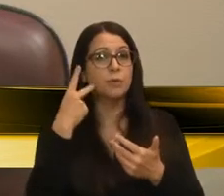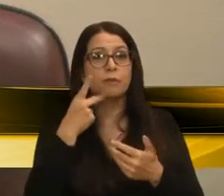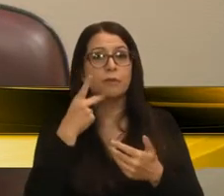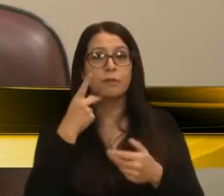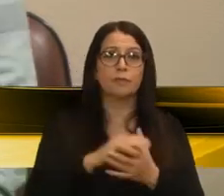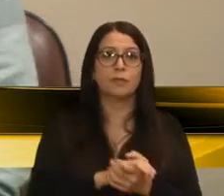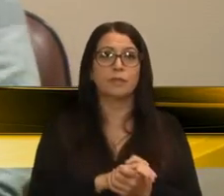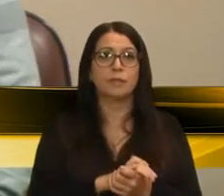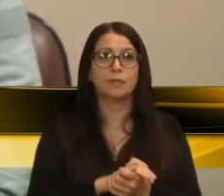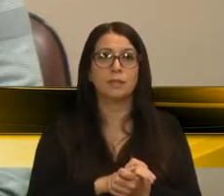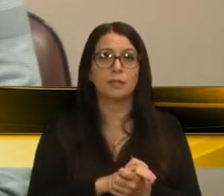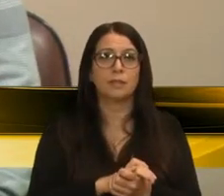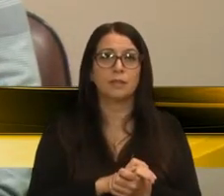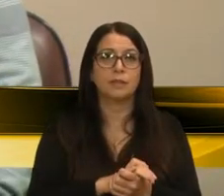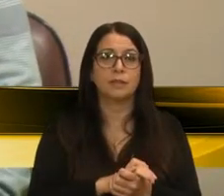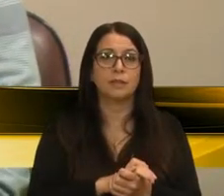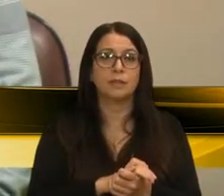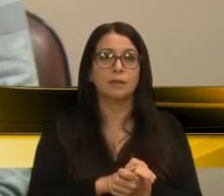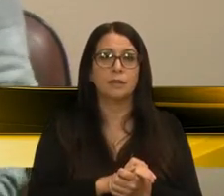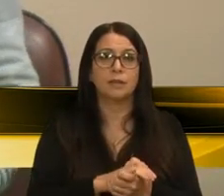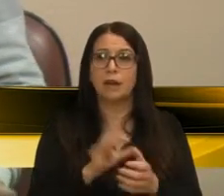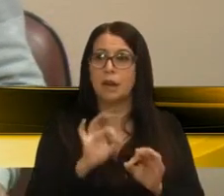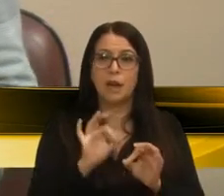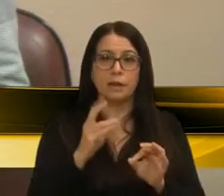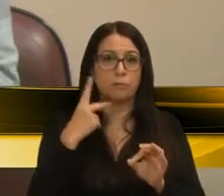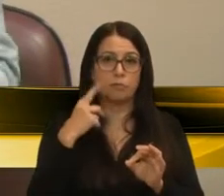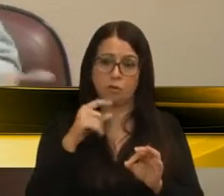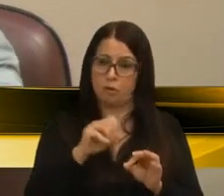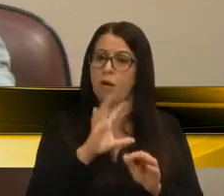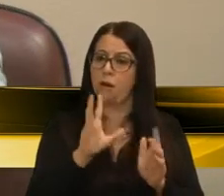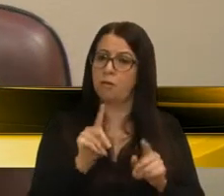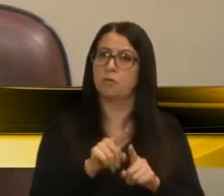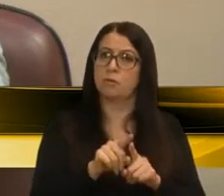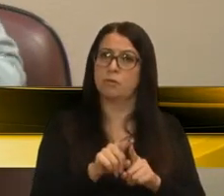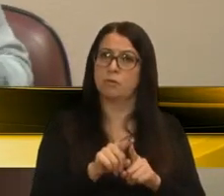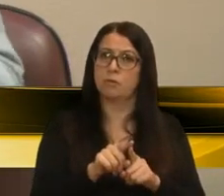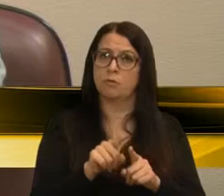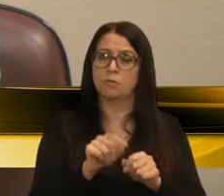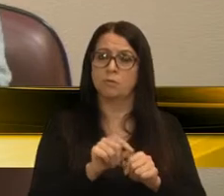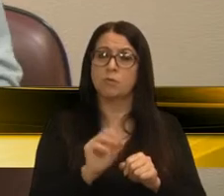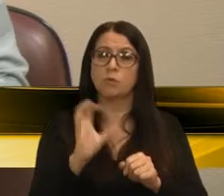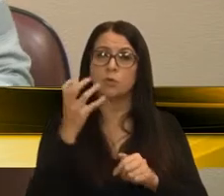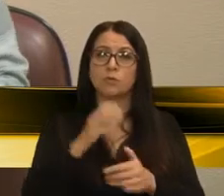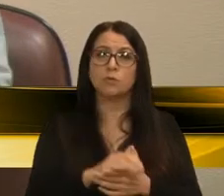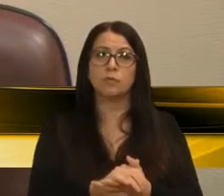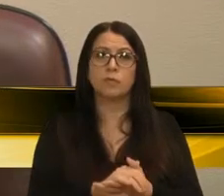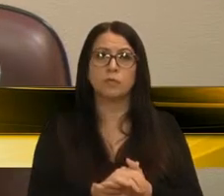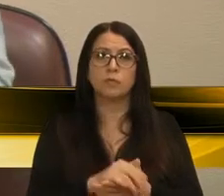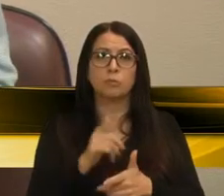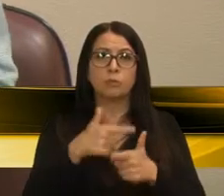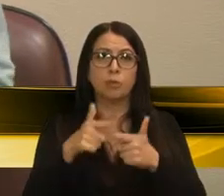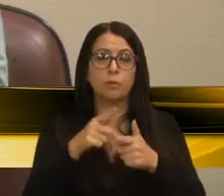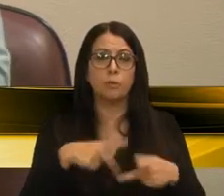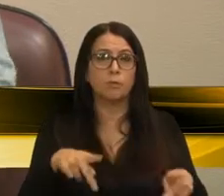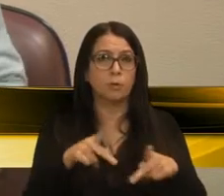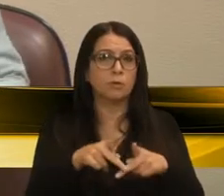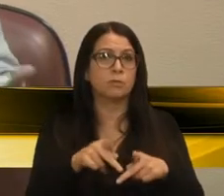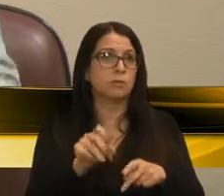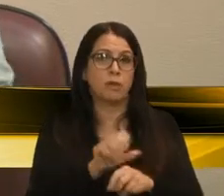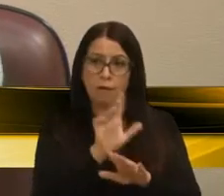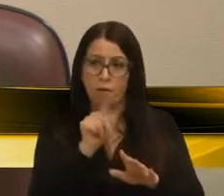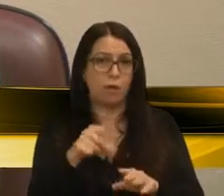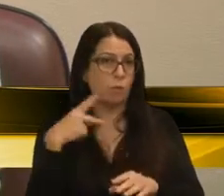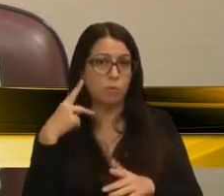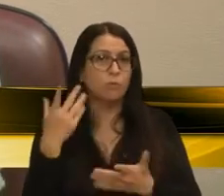dizer aqui na Câmara de Vereadores que nada é político. Claro que é político. Enquanto polis, quando a gente vai resolver o problema de uma população, evidente que